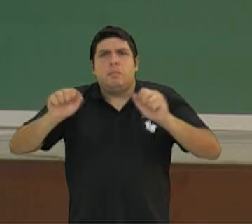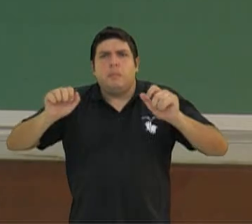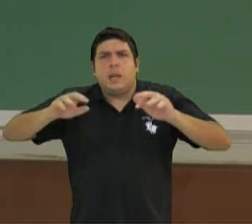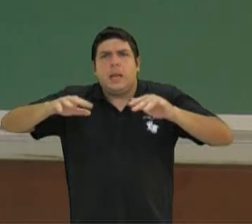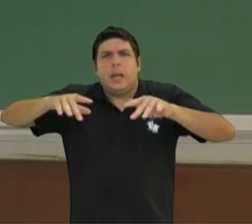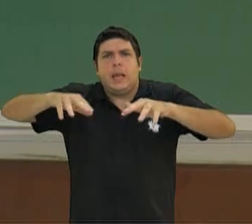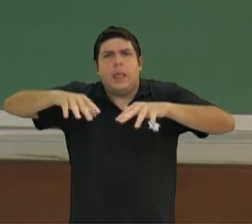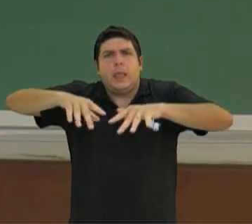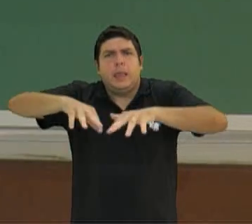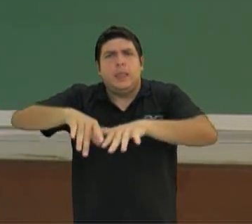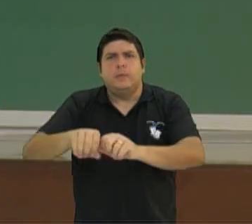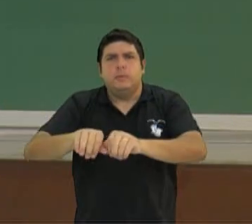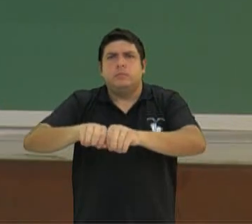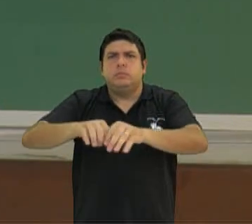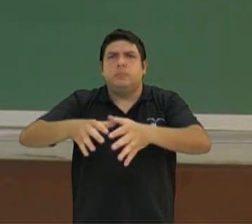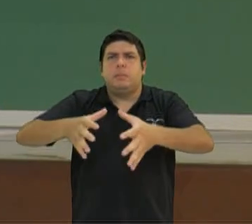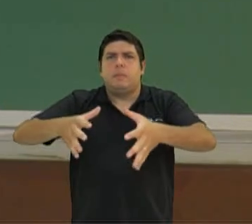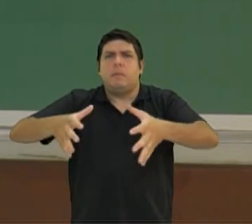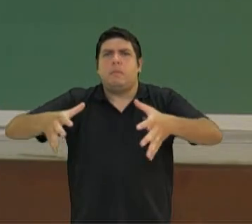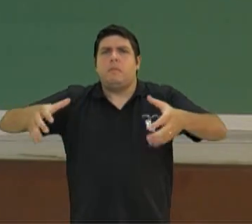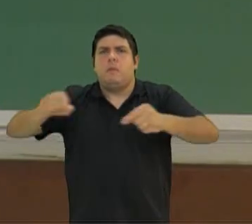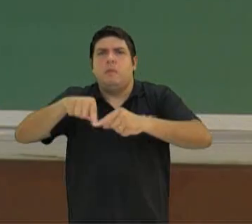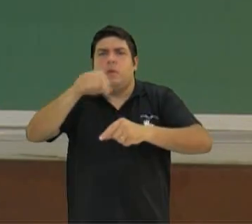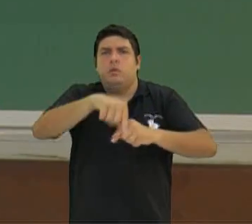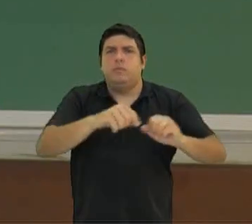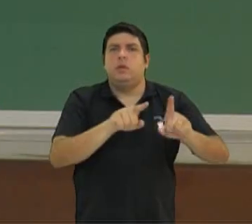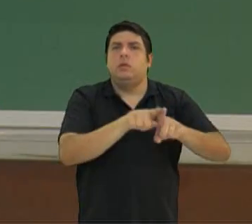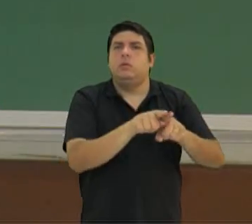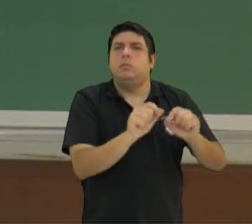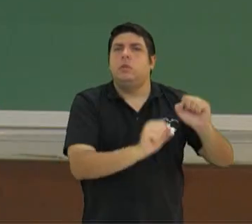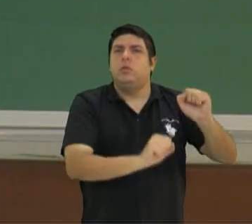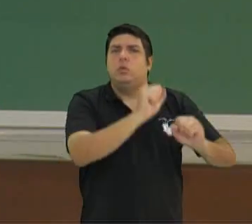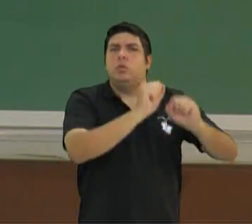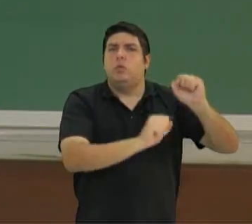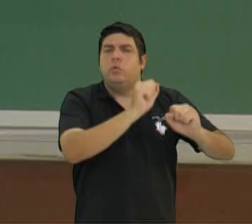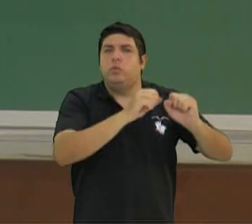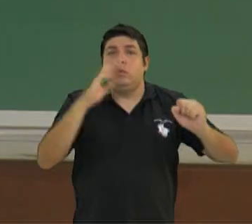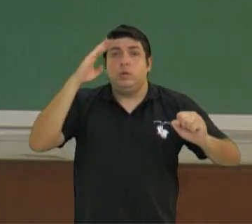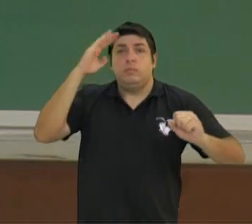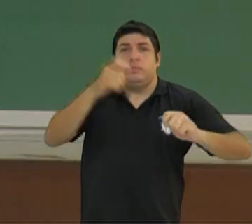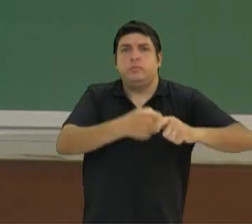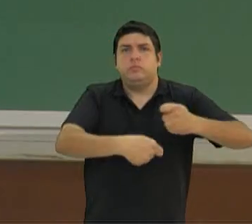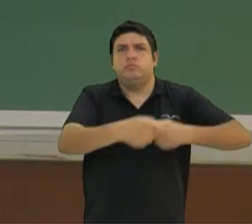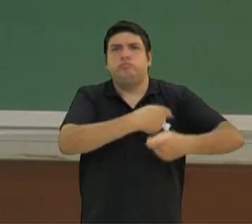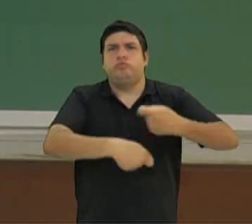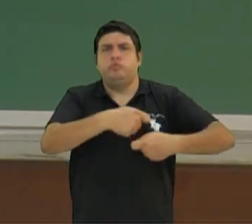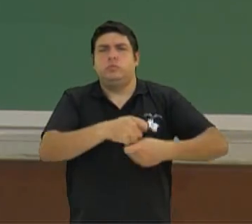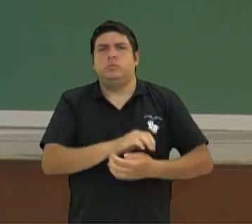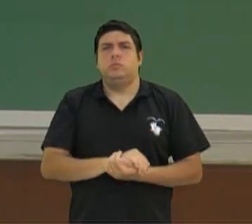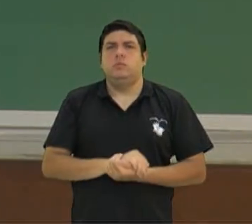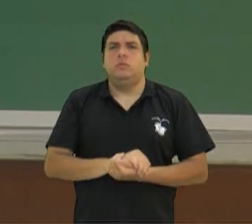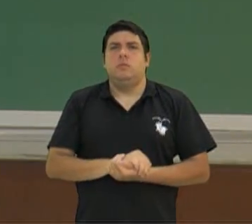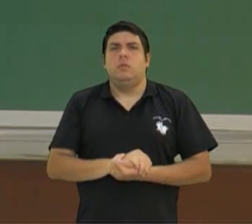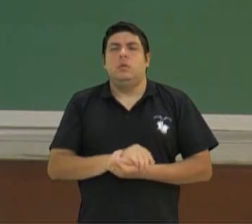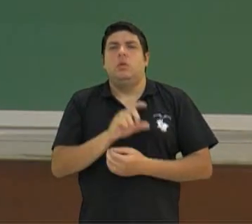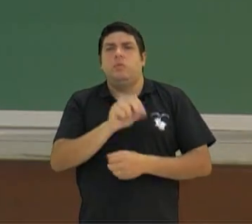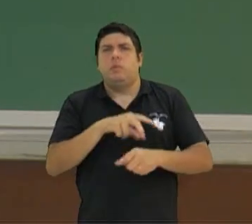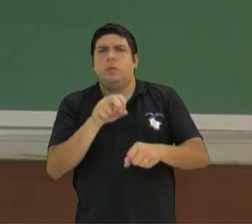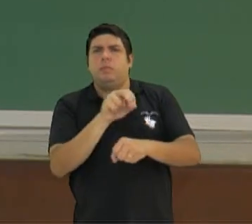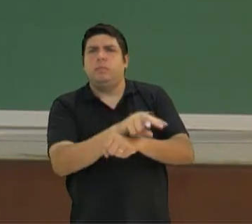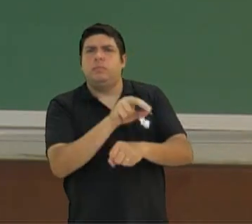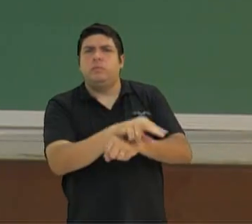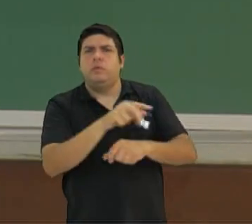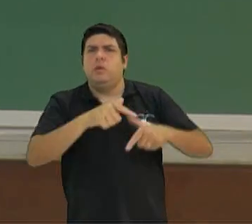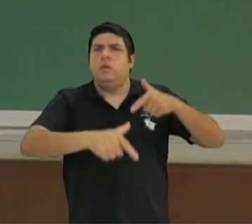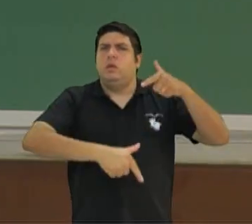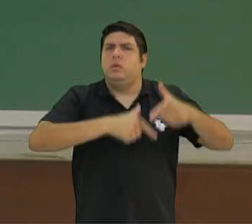a industrialização, que se torna ali uma das principais atividades econômicas, né? E aí gera empregos, aumenta o número de consumidores.